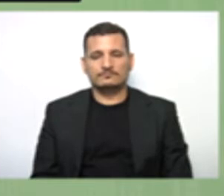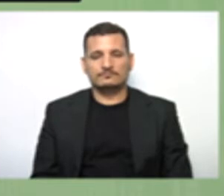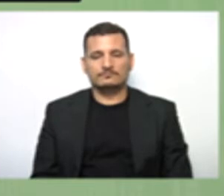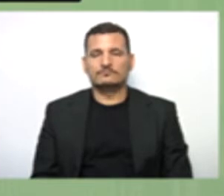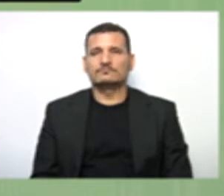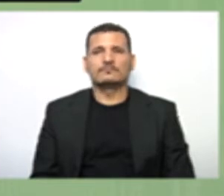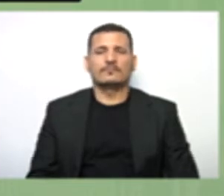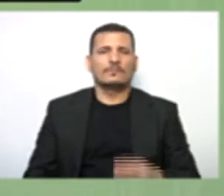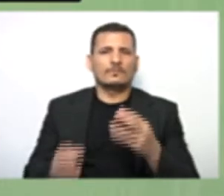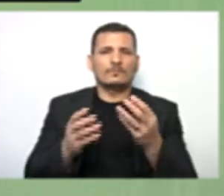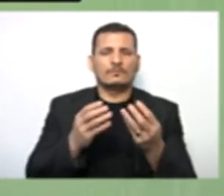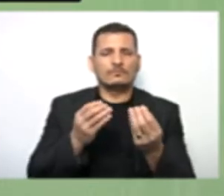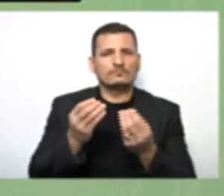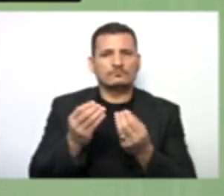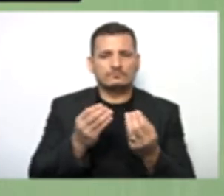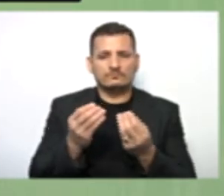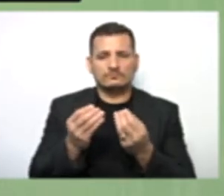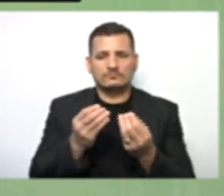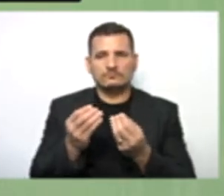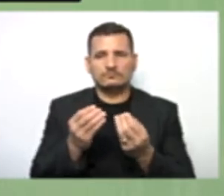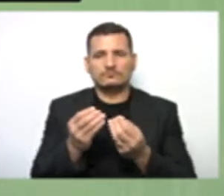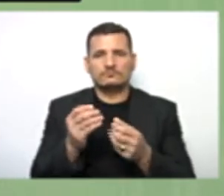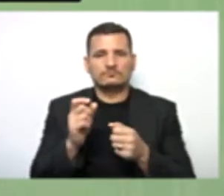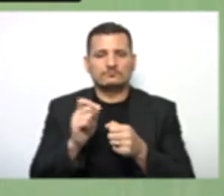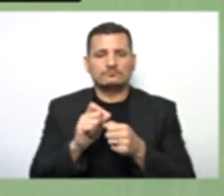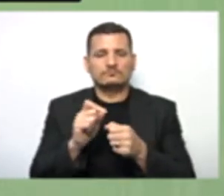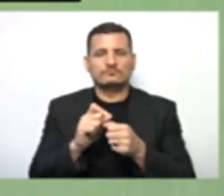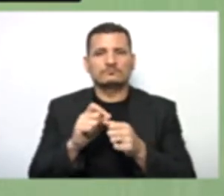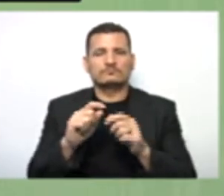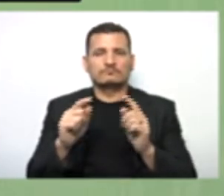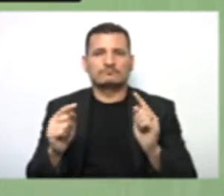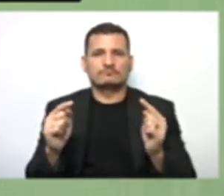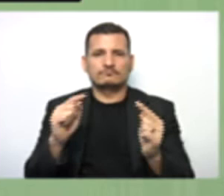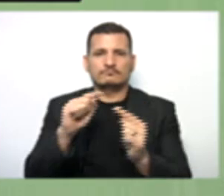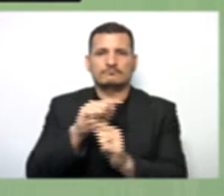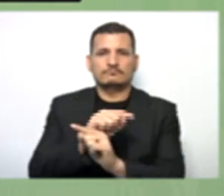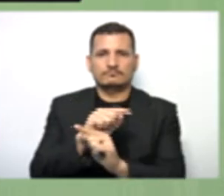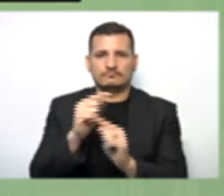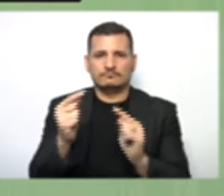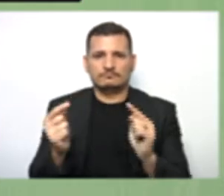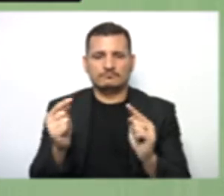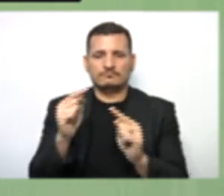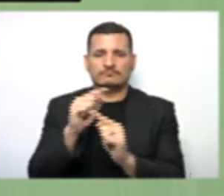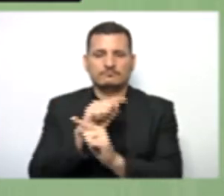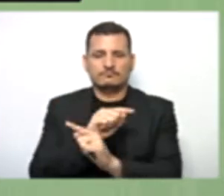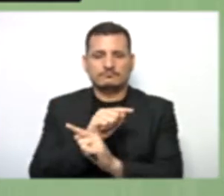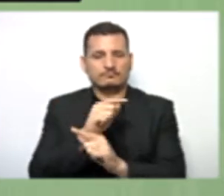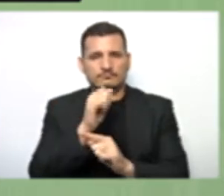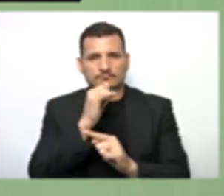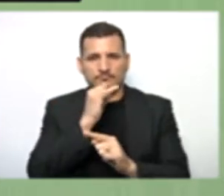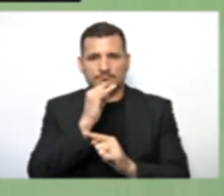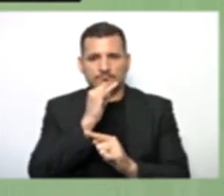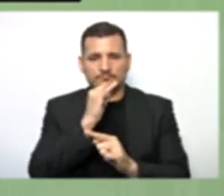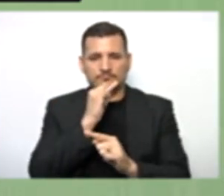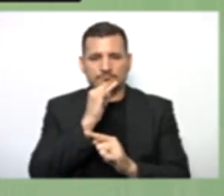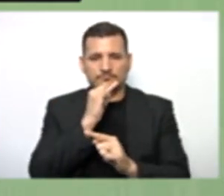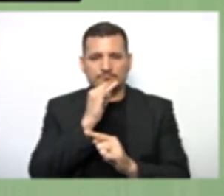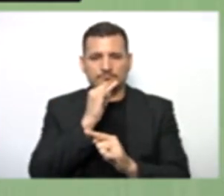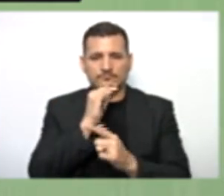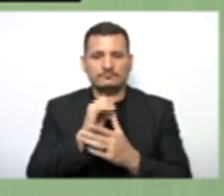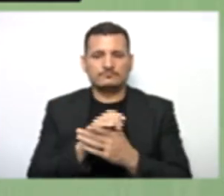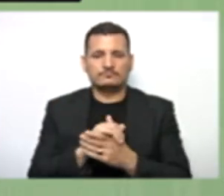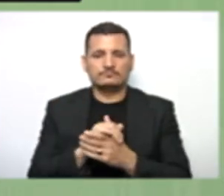E quando que ele pode fazer o sentido inverso? Por exemplo, do nosso modo do estado